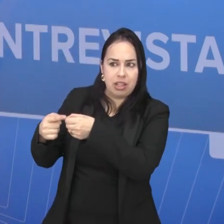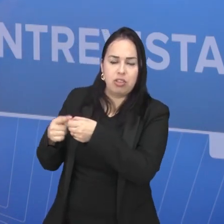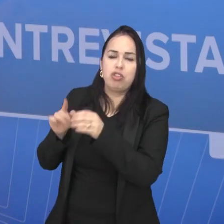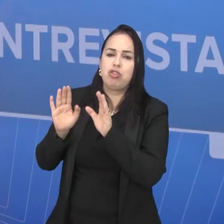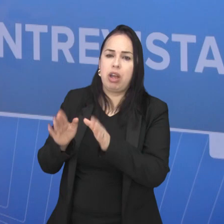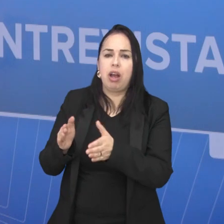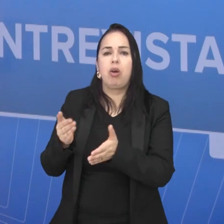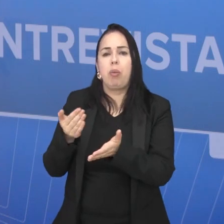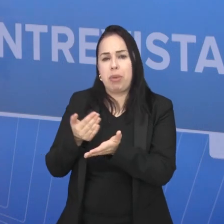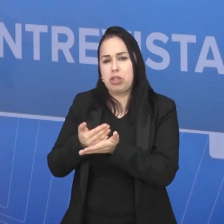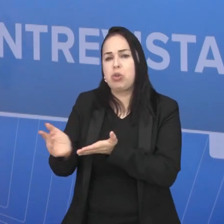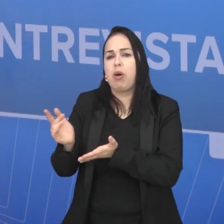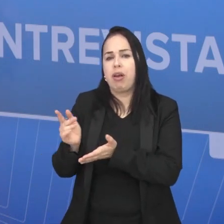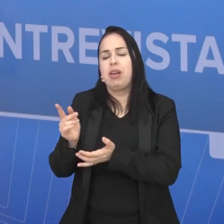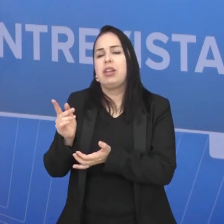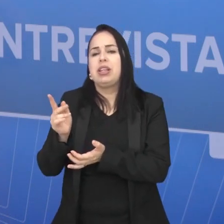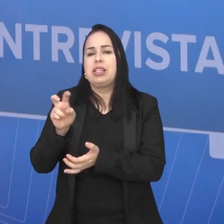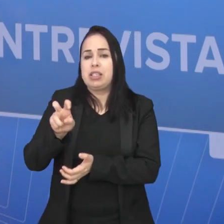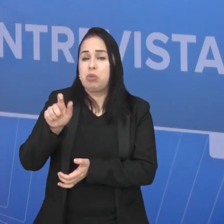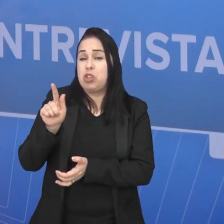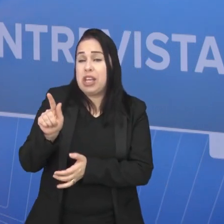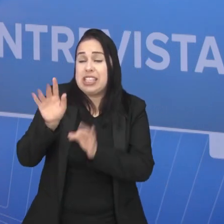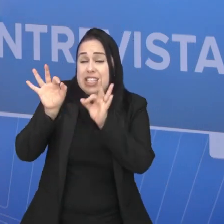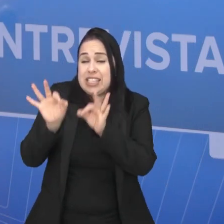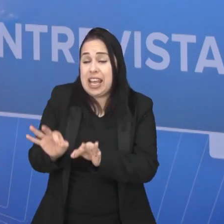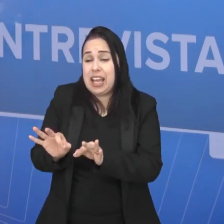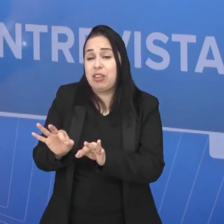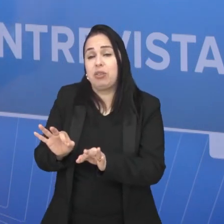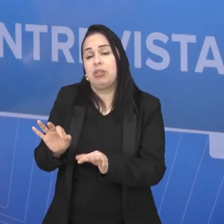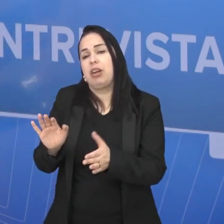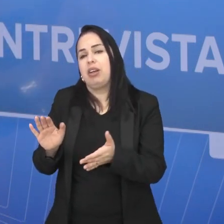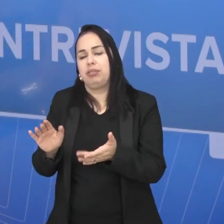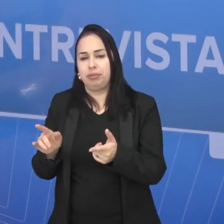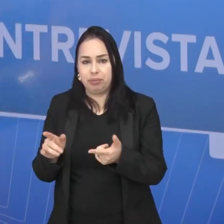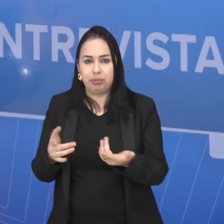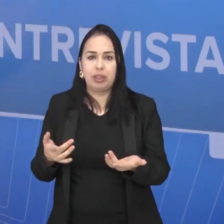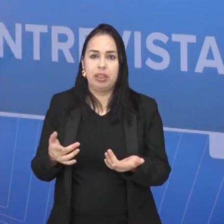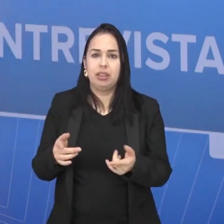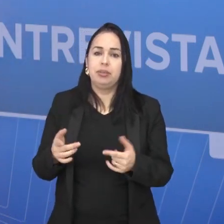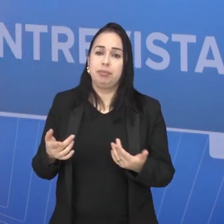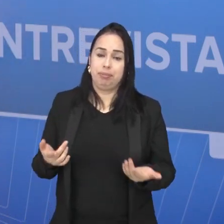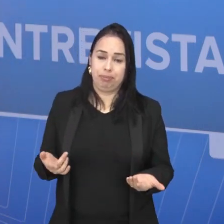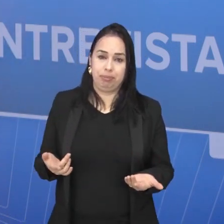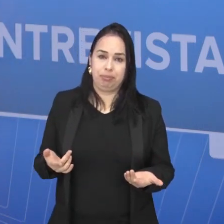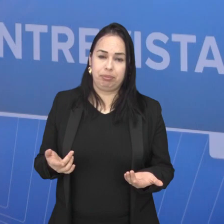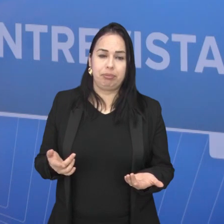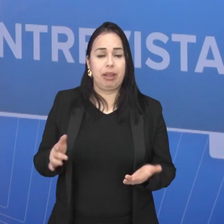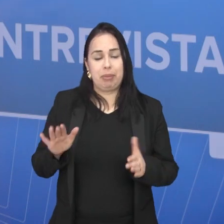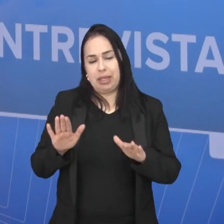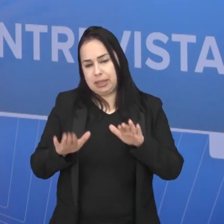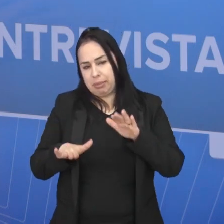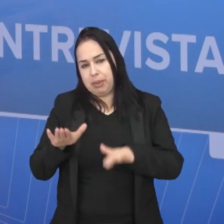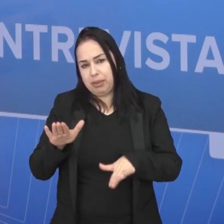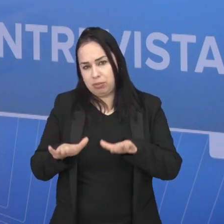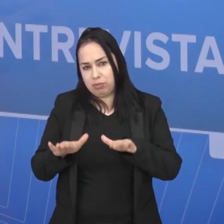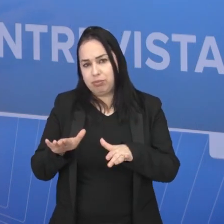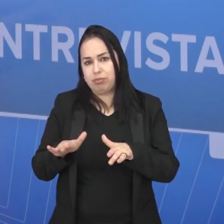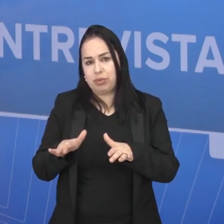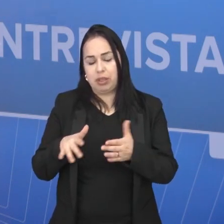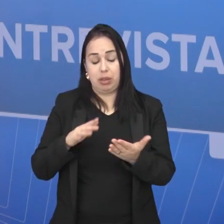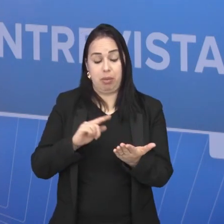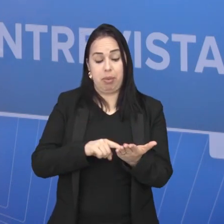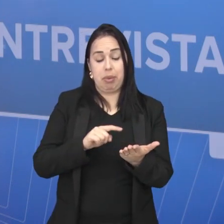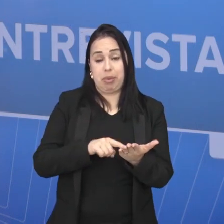já estão trabalhando com 5G puro, né? Algumas têm regiões de 5G puro, né? E outras estão. Porque também isso depende.